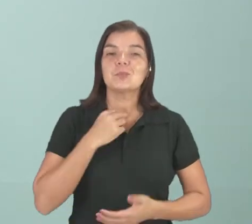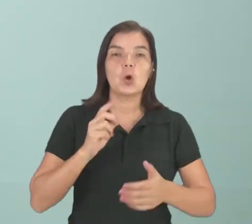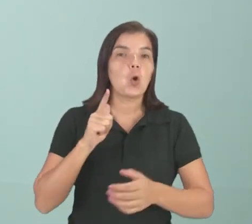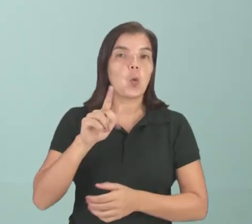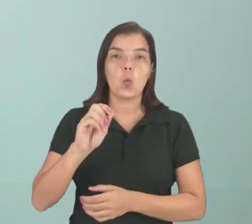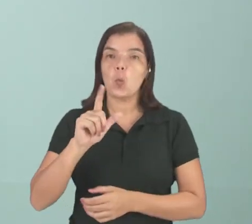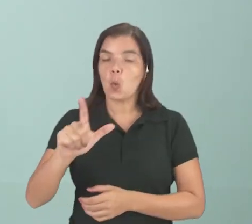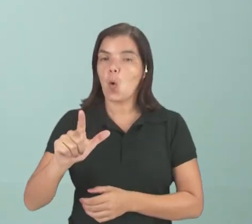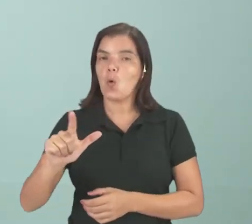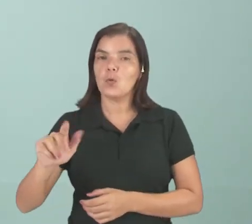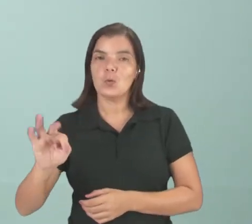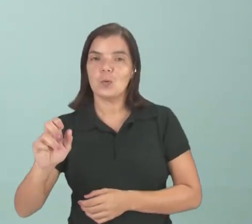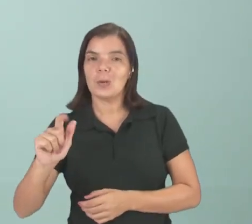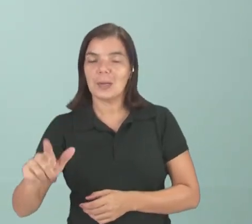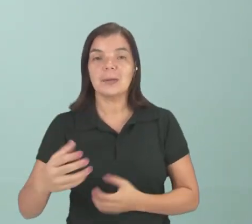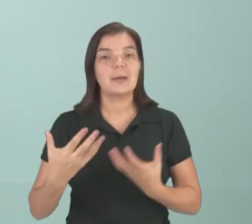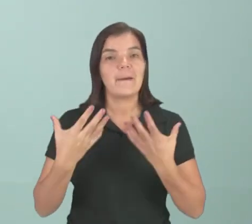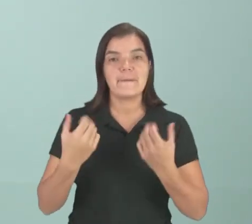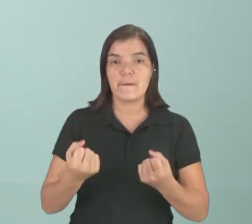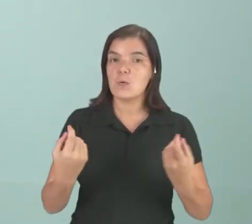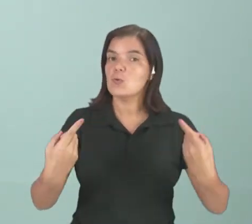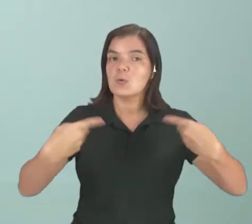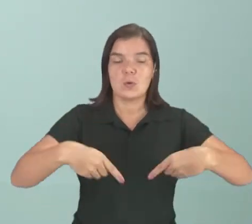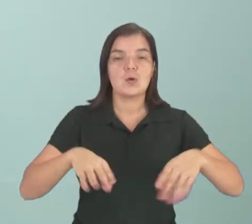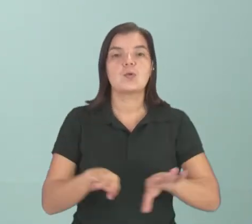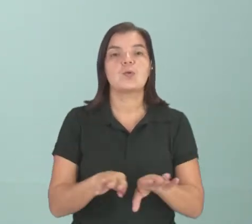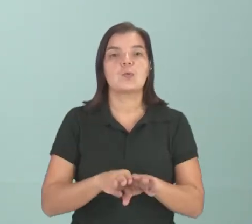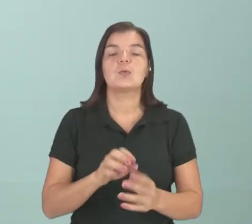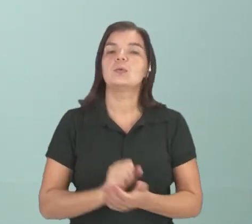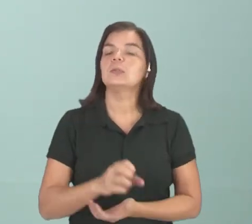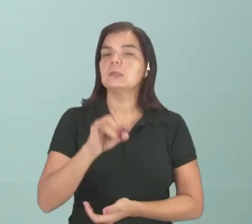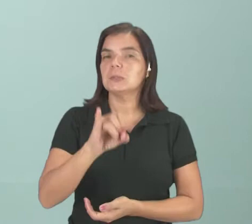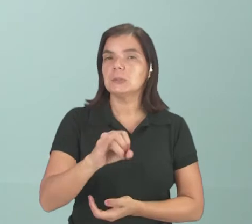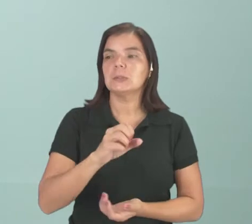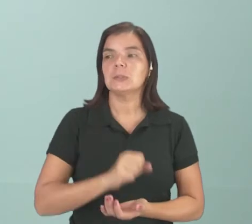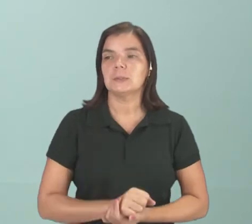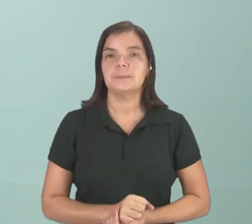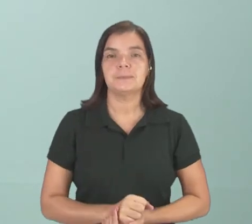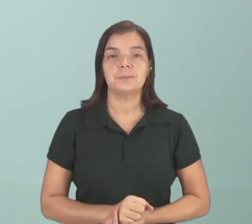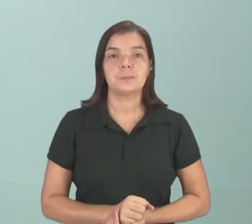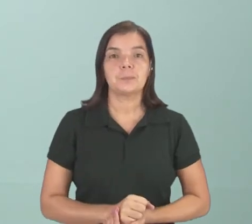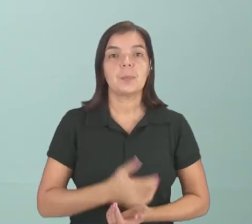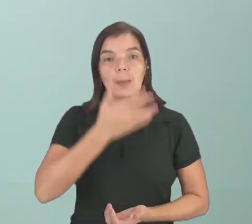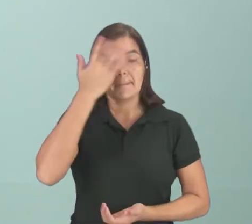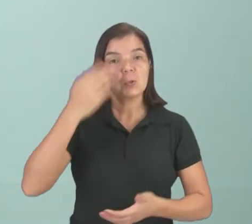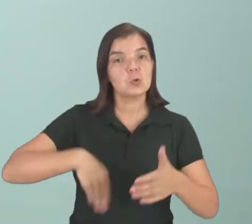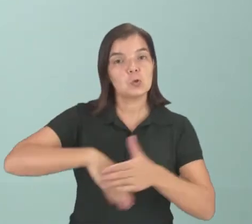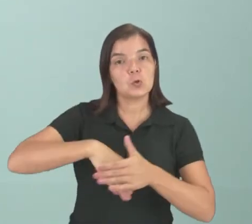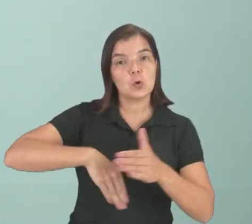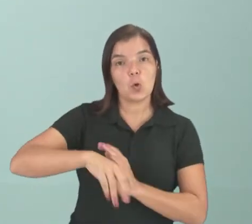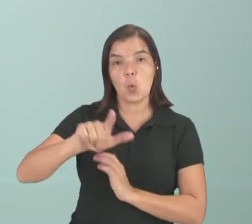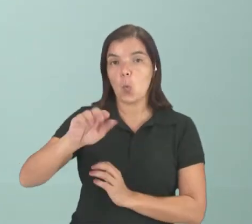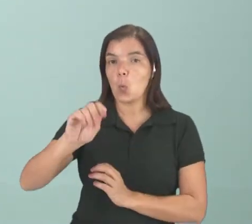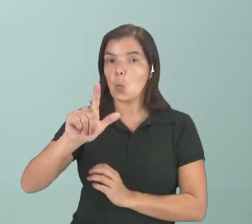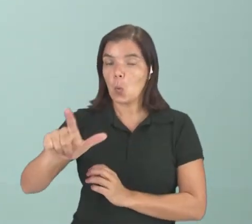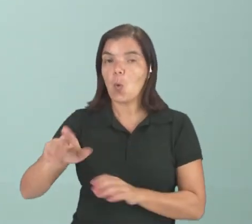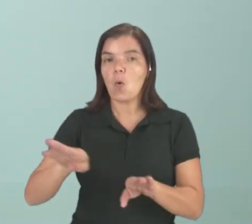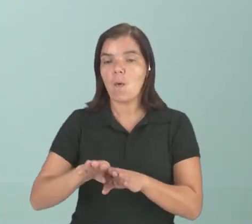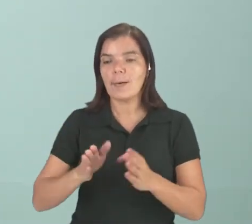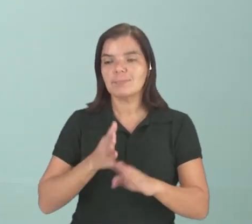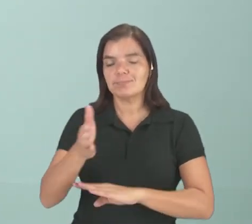Gol direto de lateral nem a favor nem contra se acaso o o jogador faz um gol de lateral